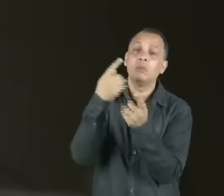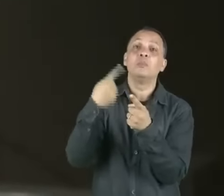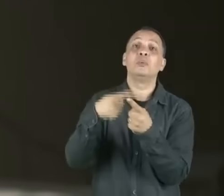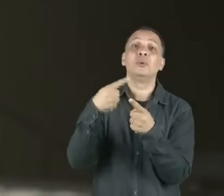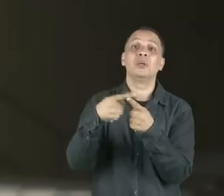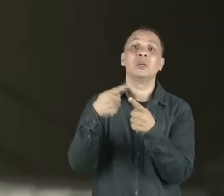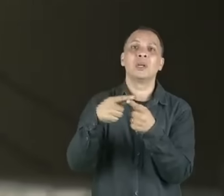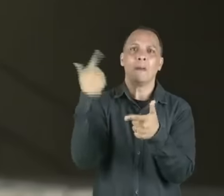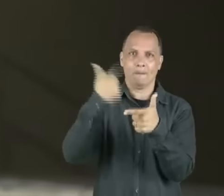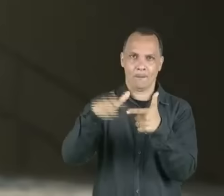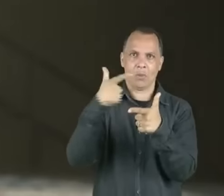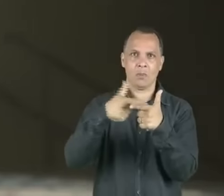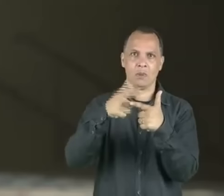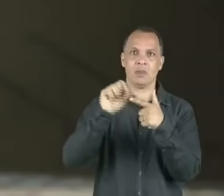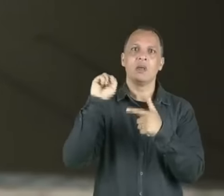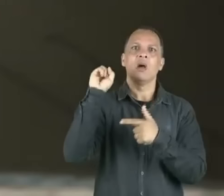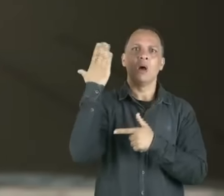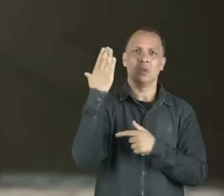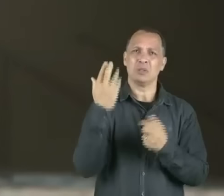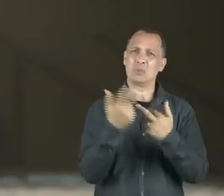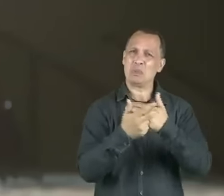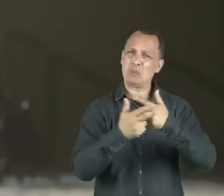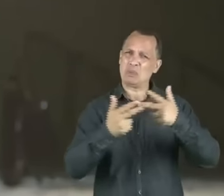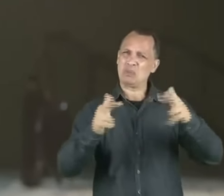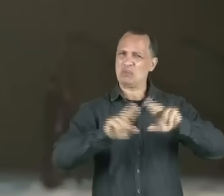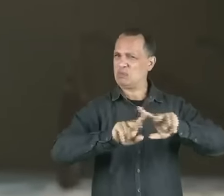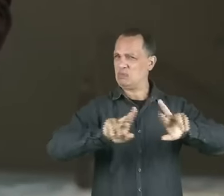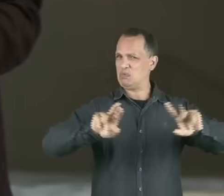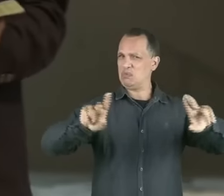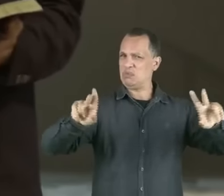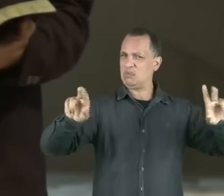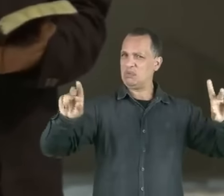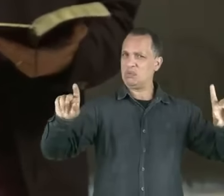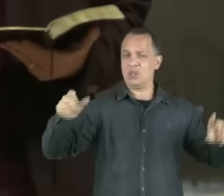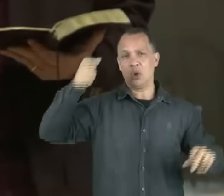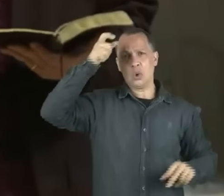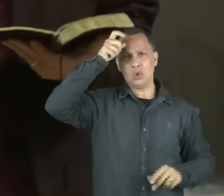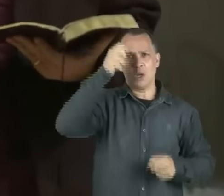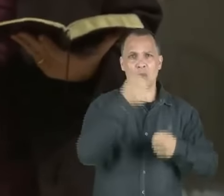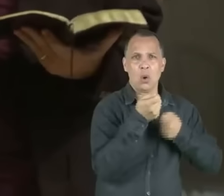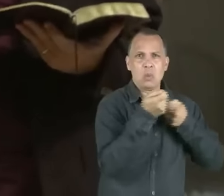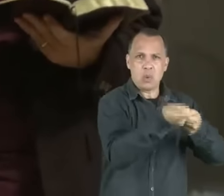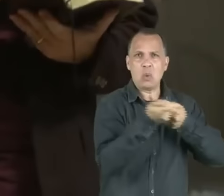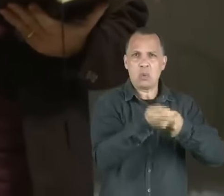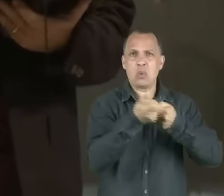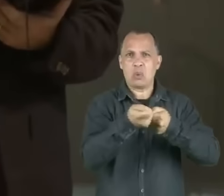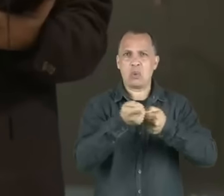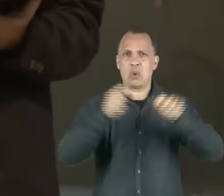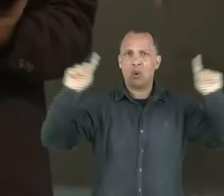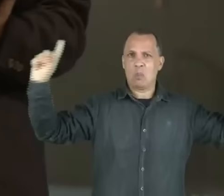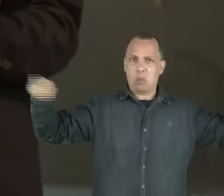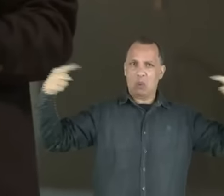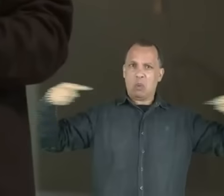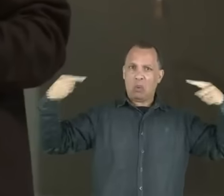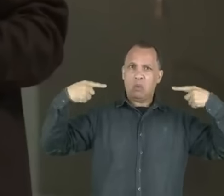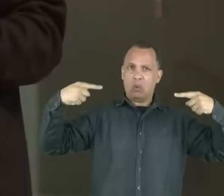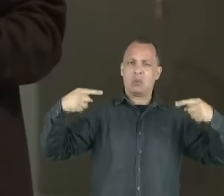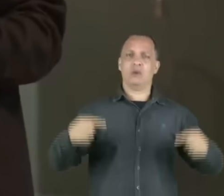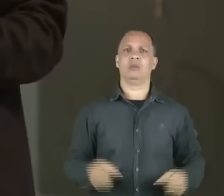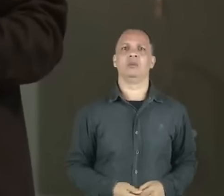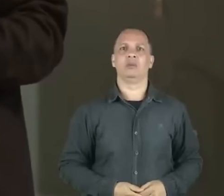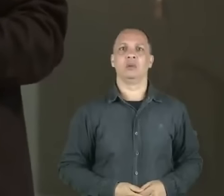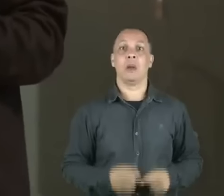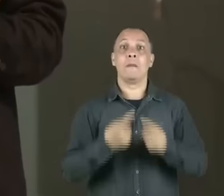principados e potestades contra os espíritos dominadores Deste Mundo de Trevas